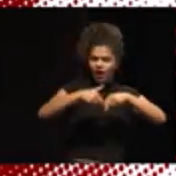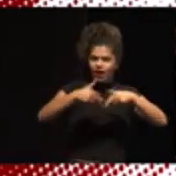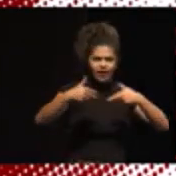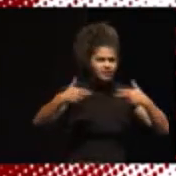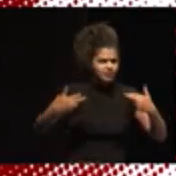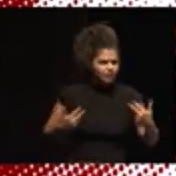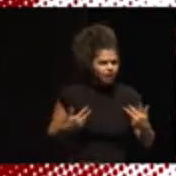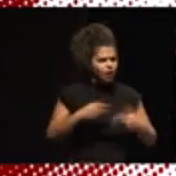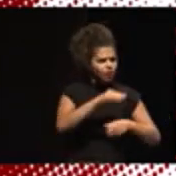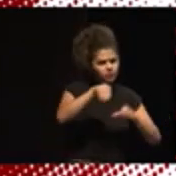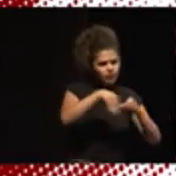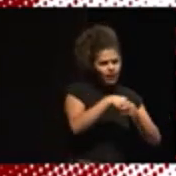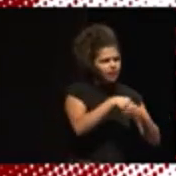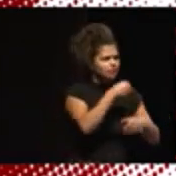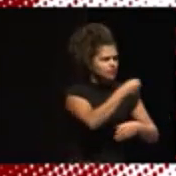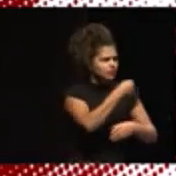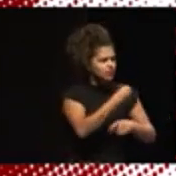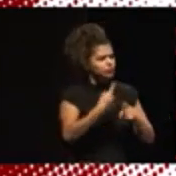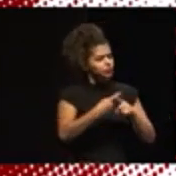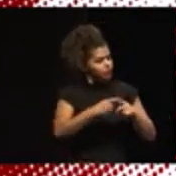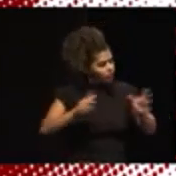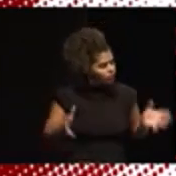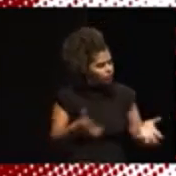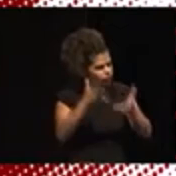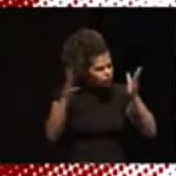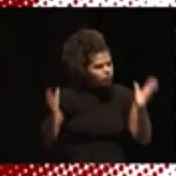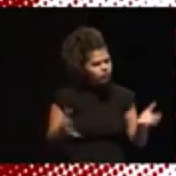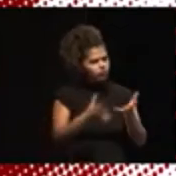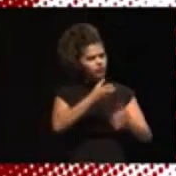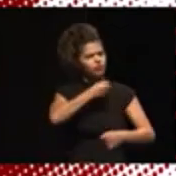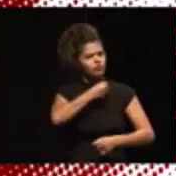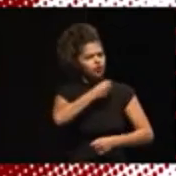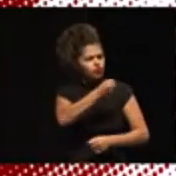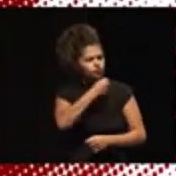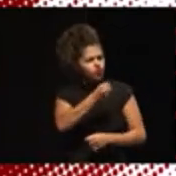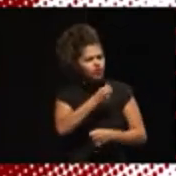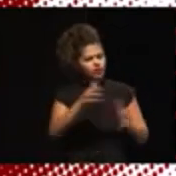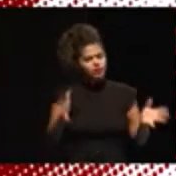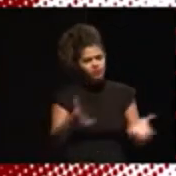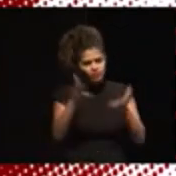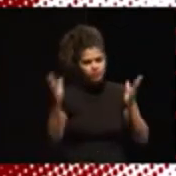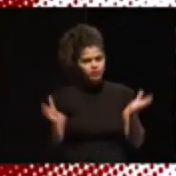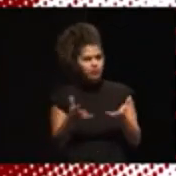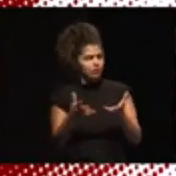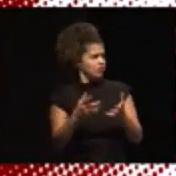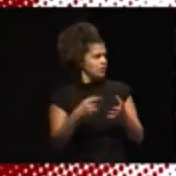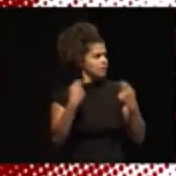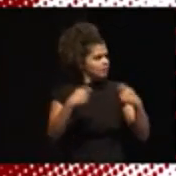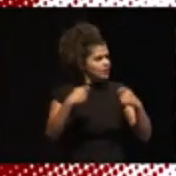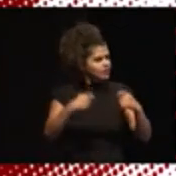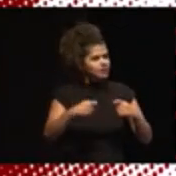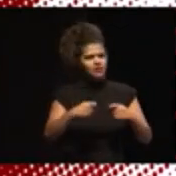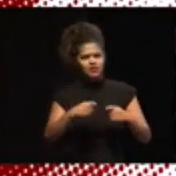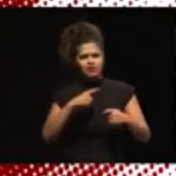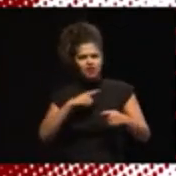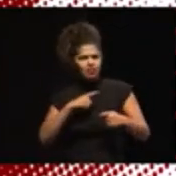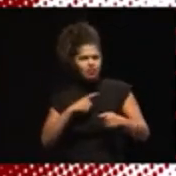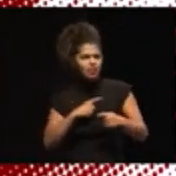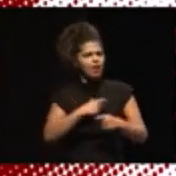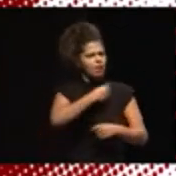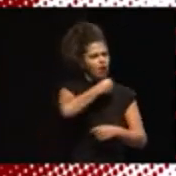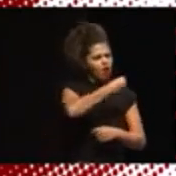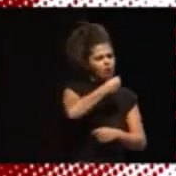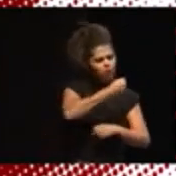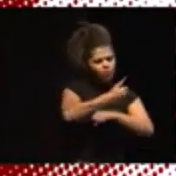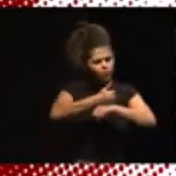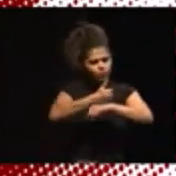que a gente pudesse fomentar justamente essa profissão, esse lado da gente ter repórteres negros começando e ensinando